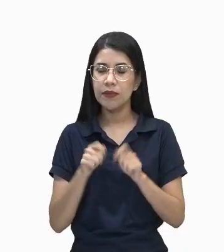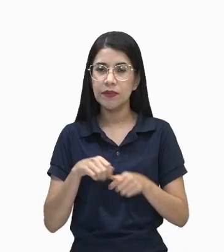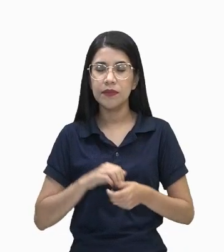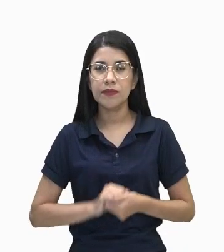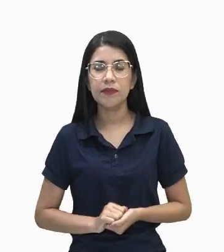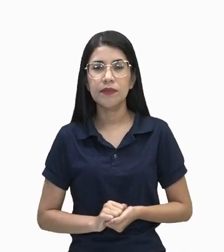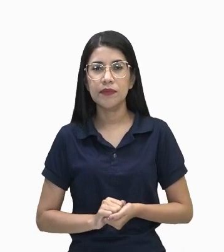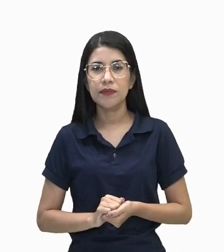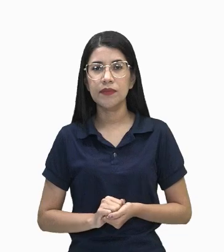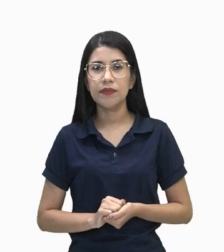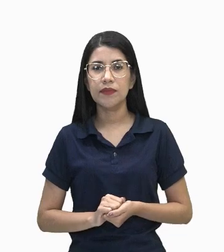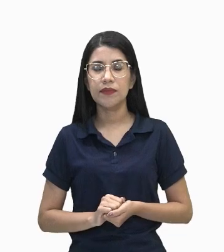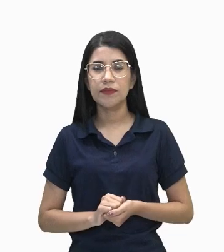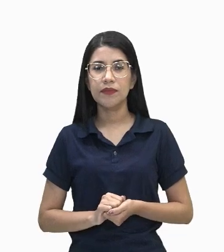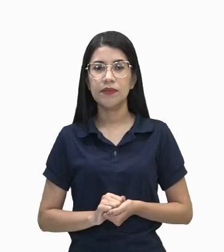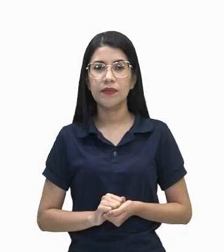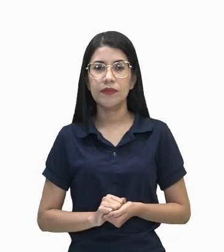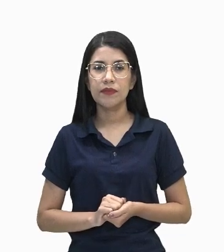de agora, olha só.